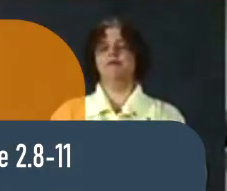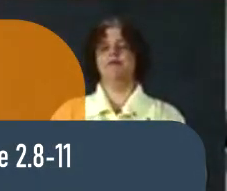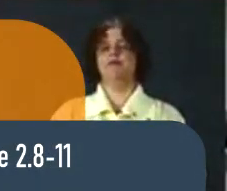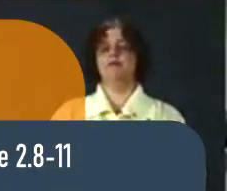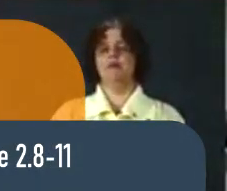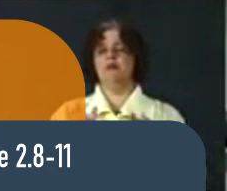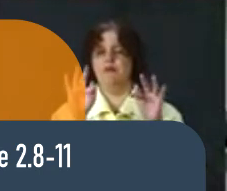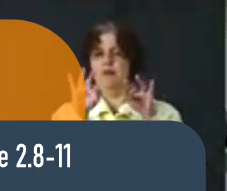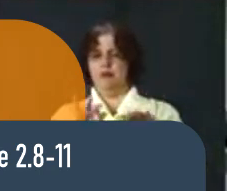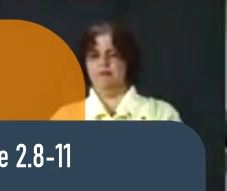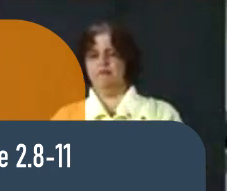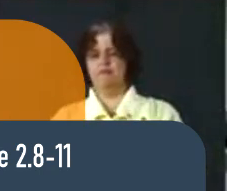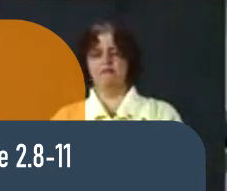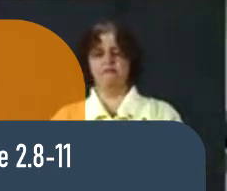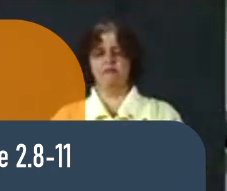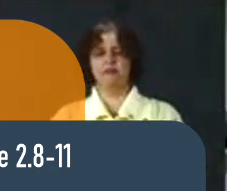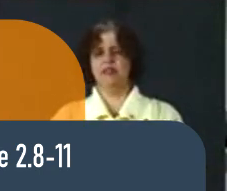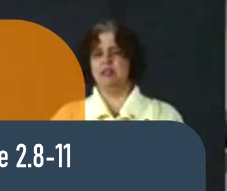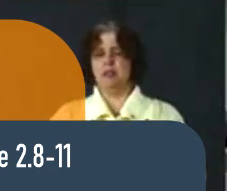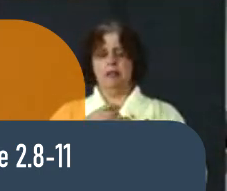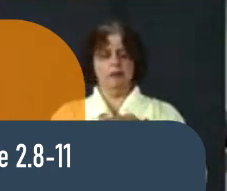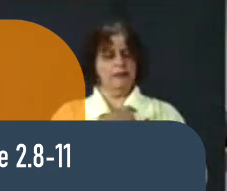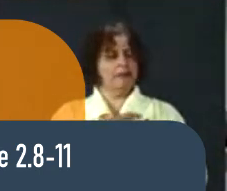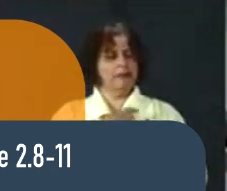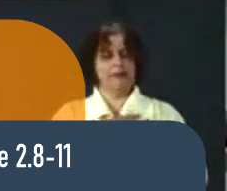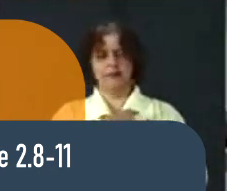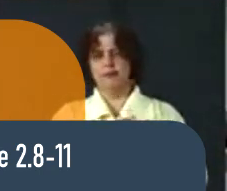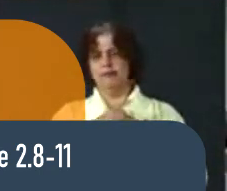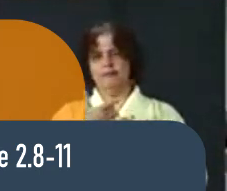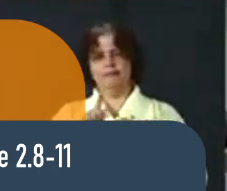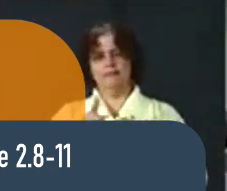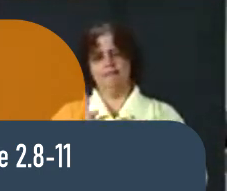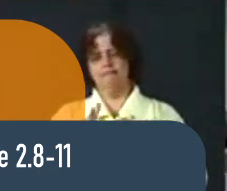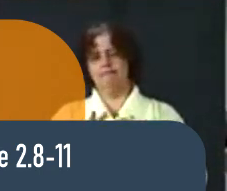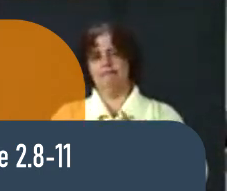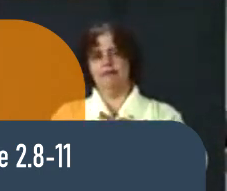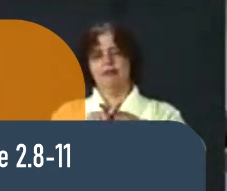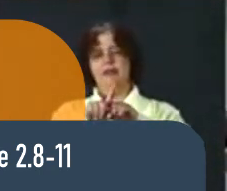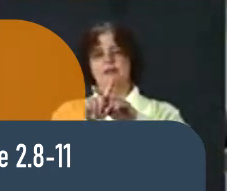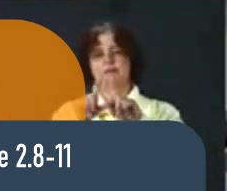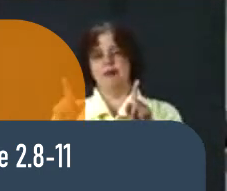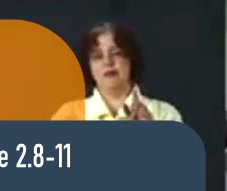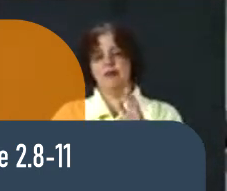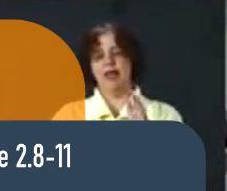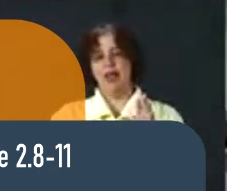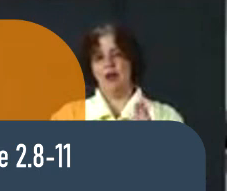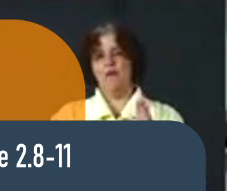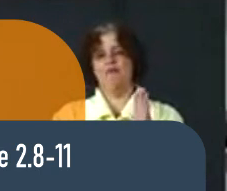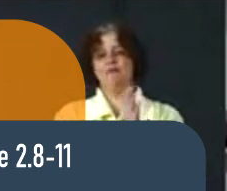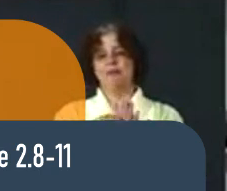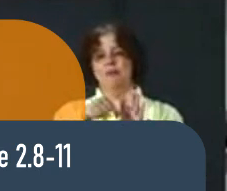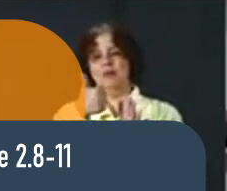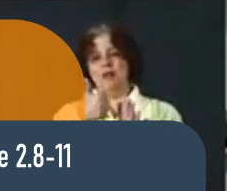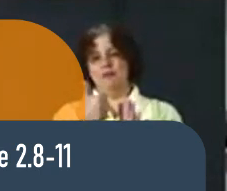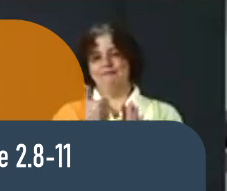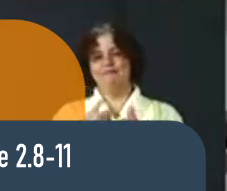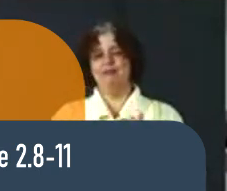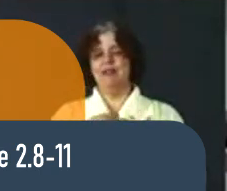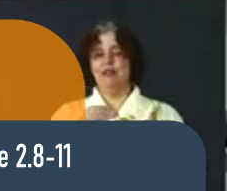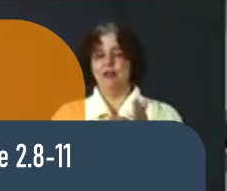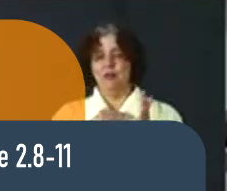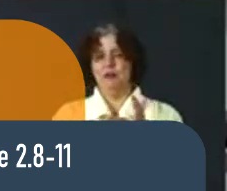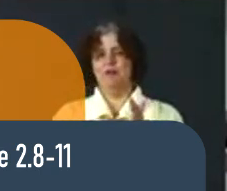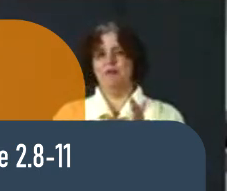Finalzinho diz, não temas, eu sou o primeiro e o último, E aquele que vive,